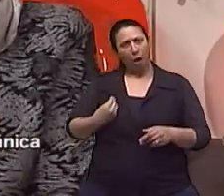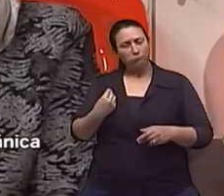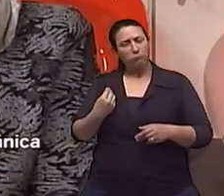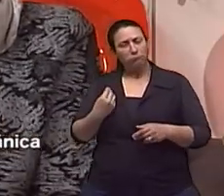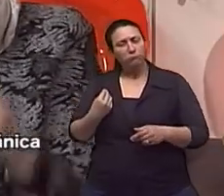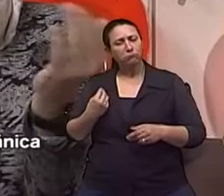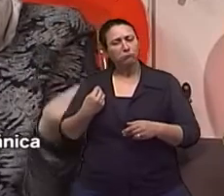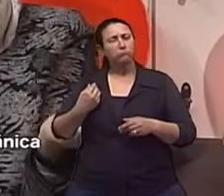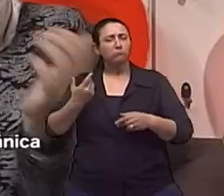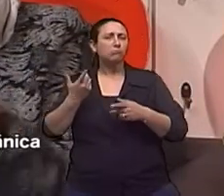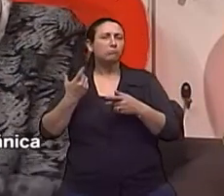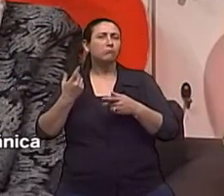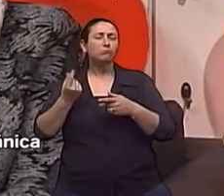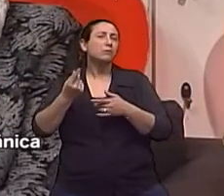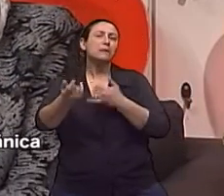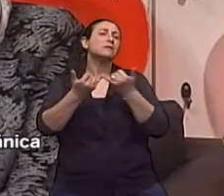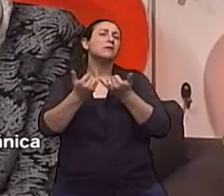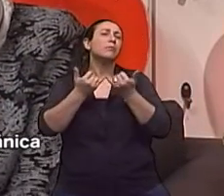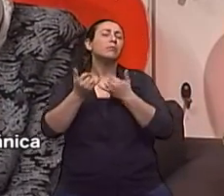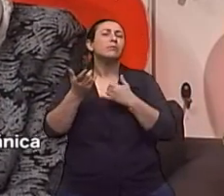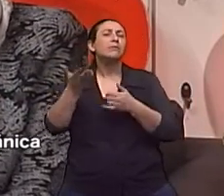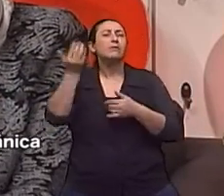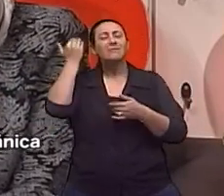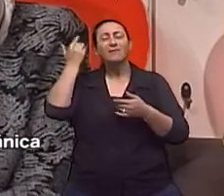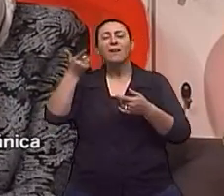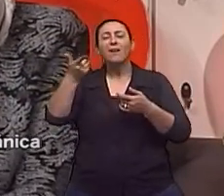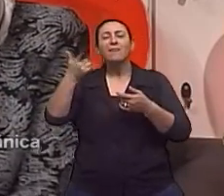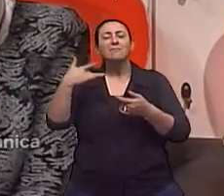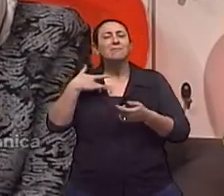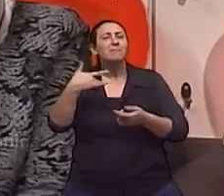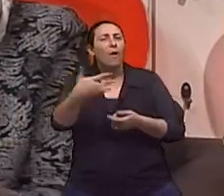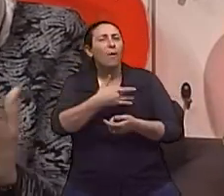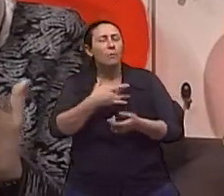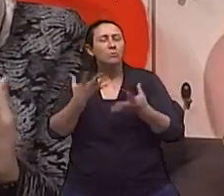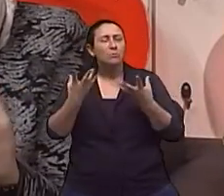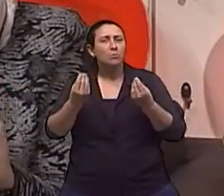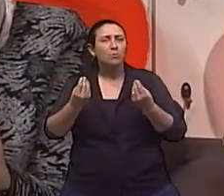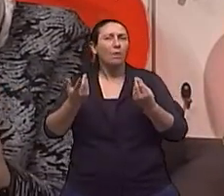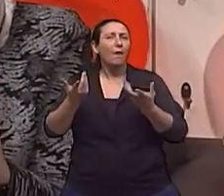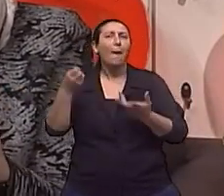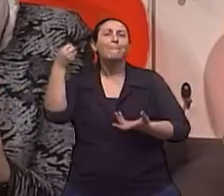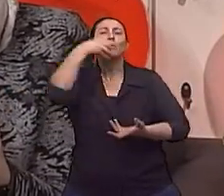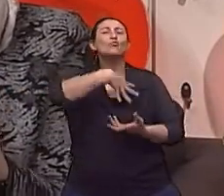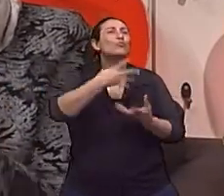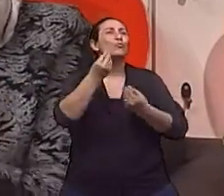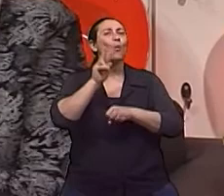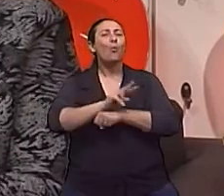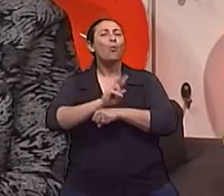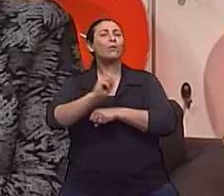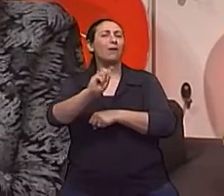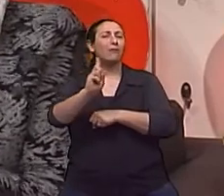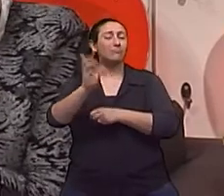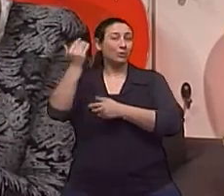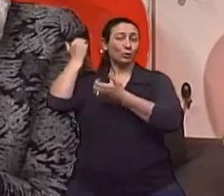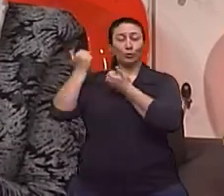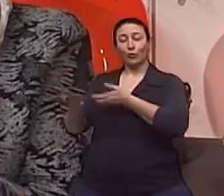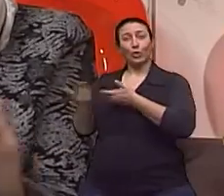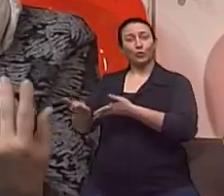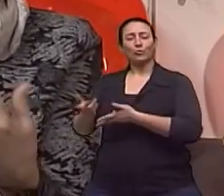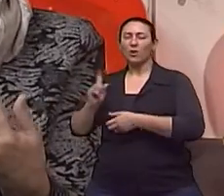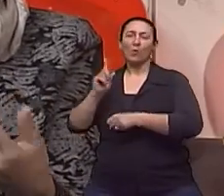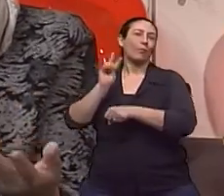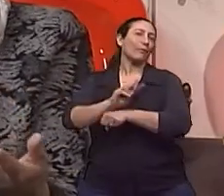aguenta águas porque gastaram por exemplo seu capital de saúde né aposentaram e durante a